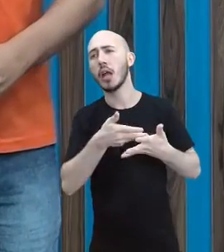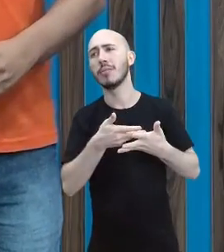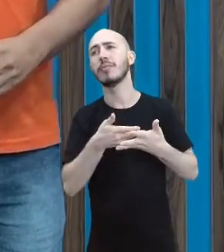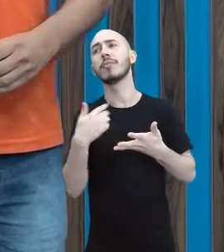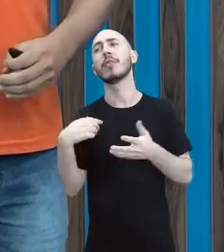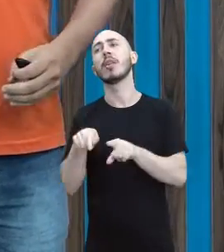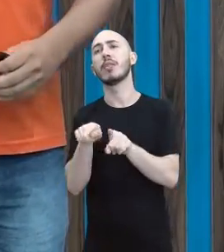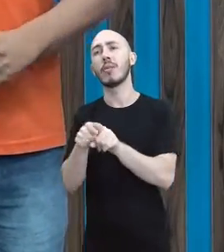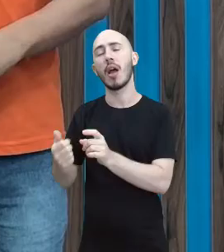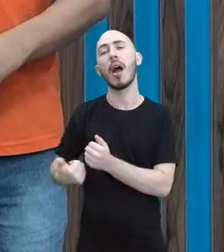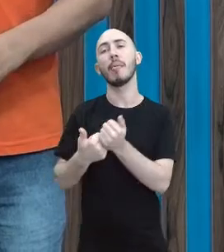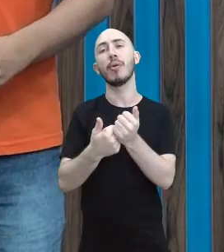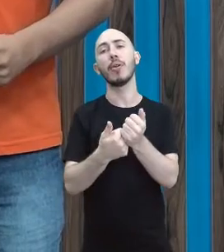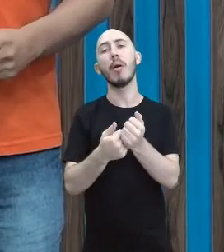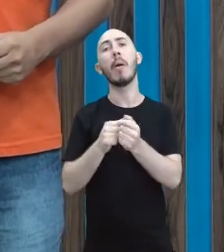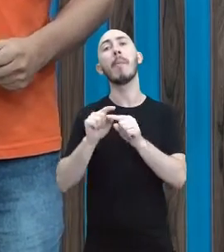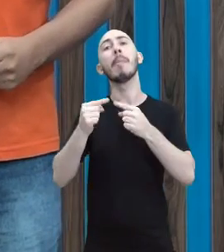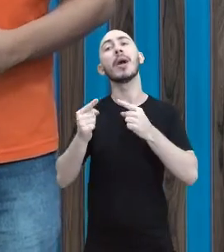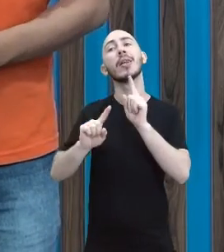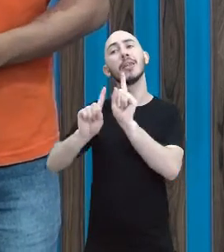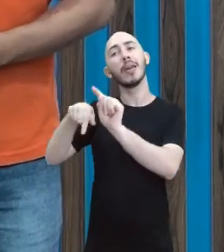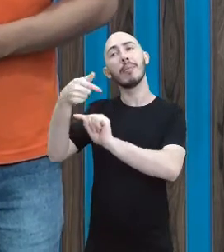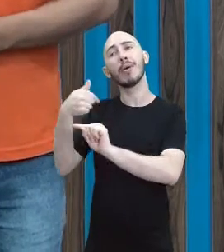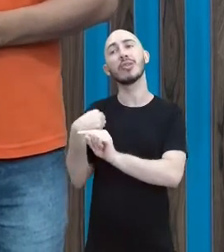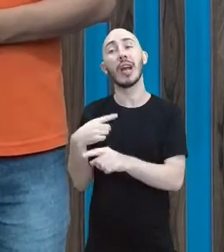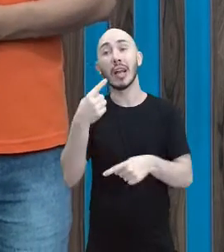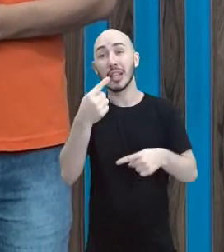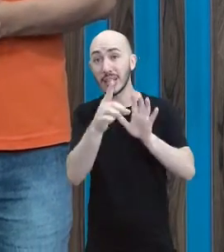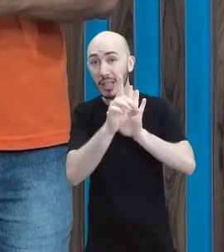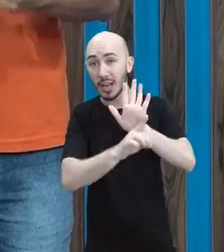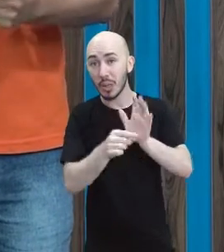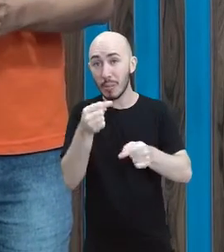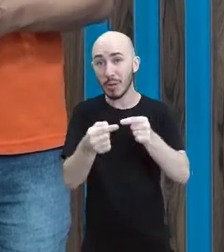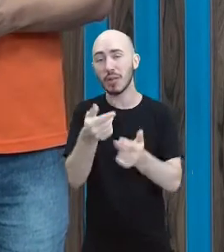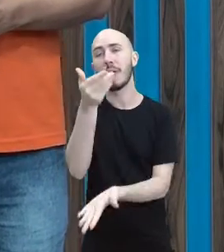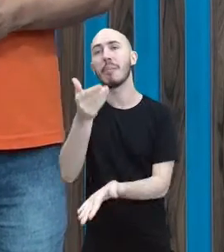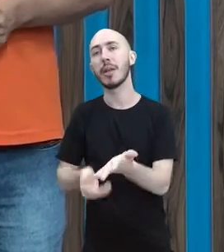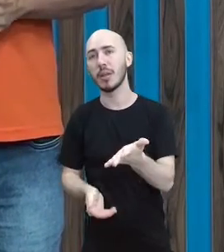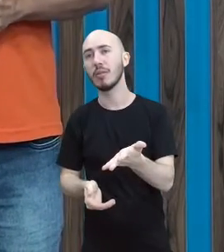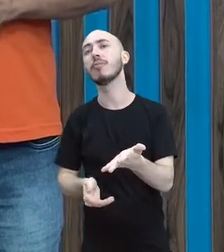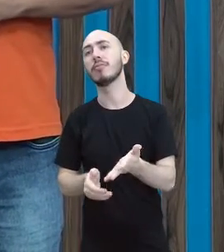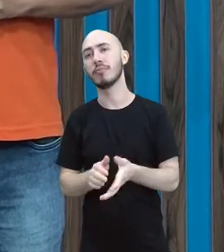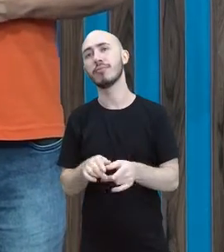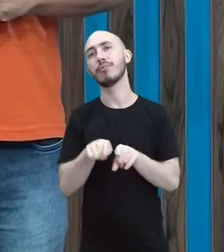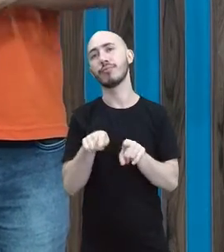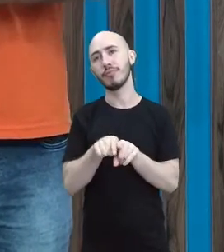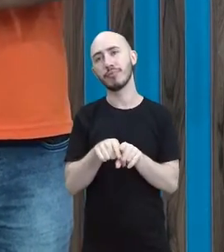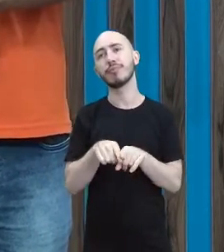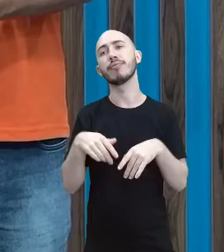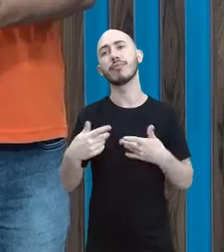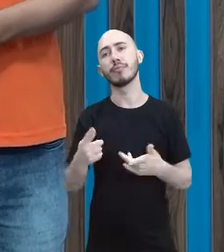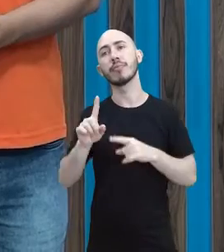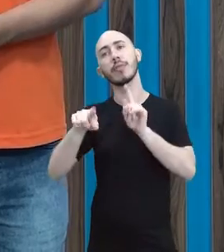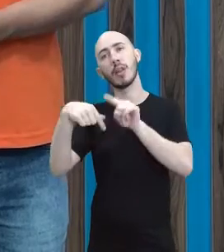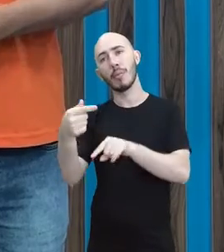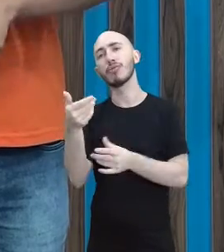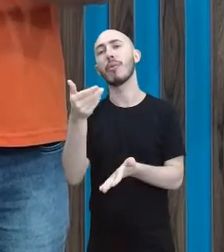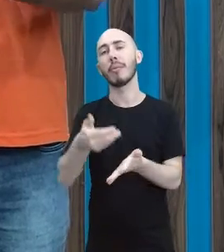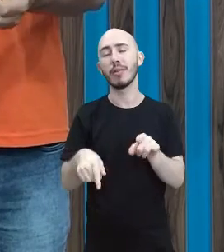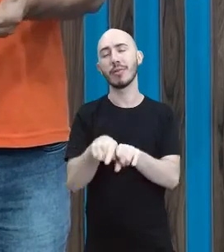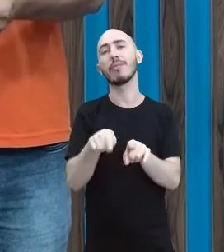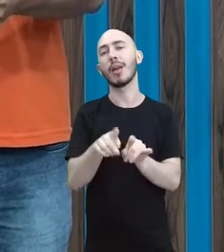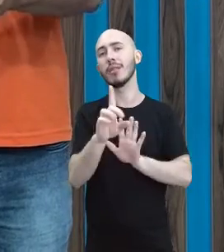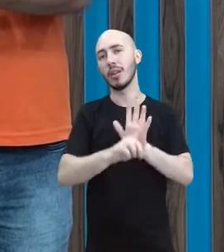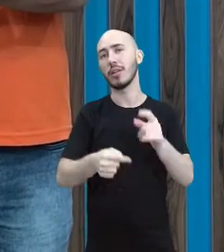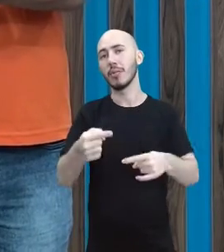o caso do Carlos Lacerda, que era o governador da Guanabara, lá no Rio de Janeiro, né? Estado do Rio de Janeiro, e que depois perdeu os direitos políticos após